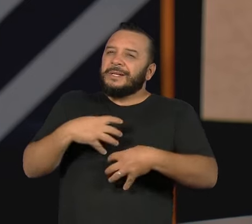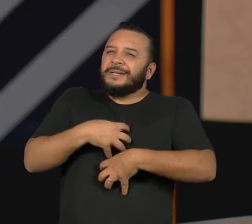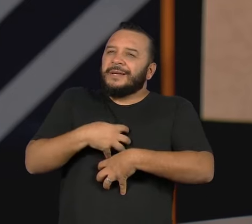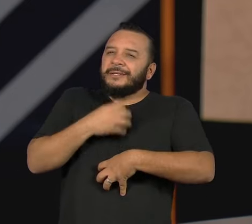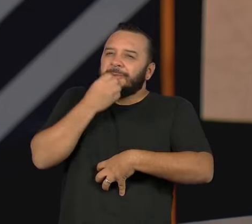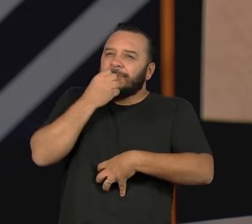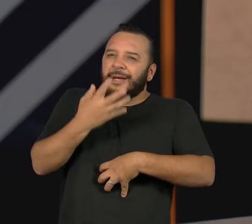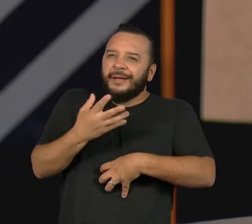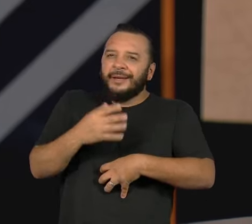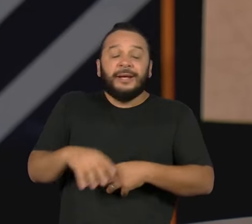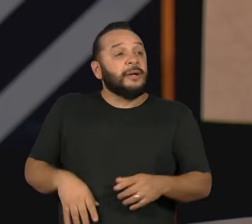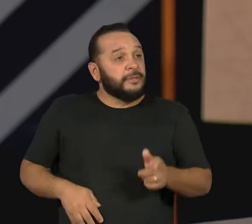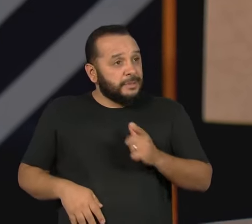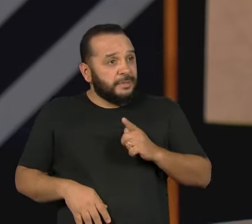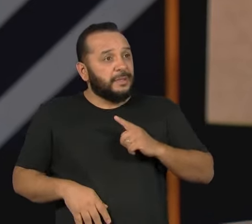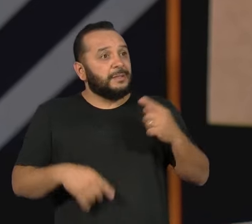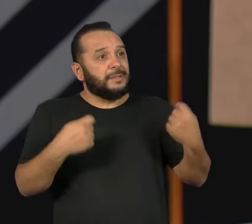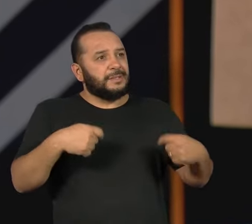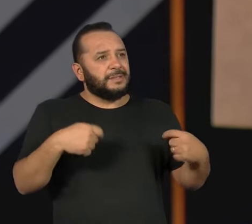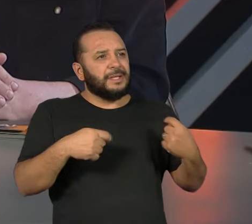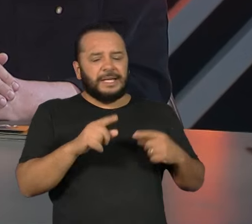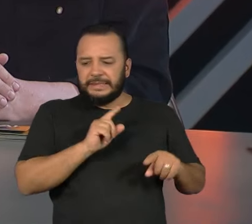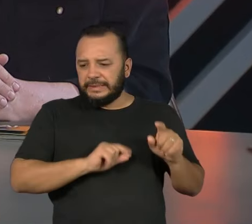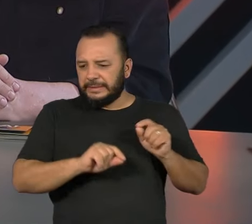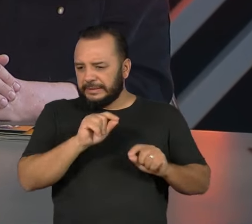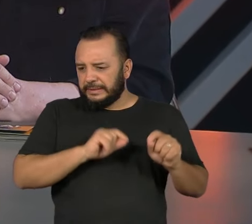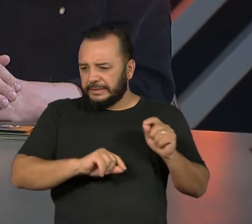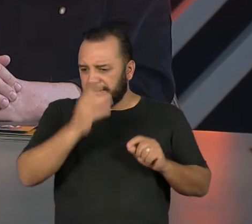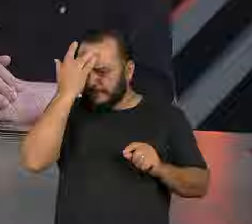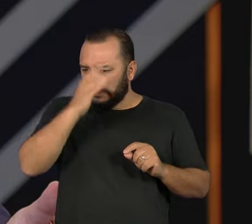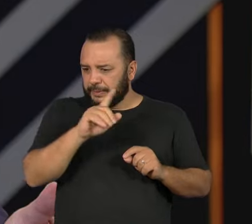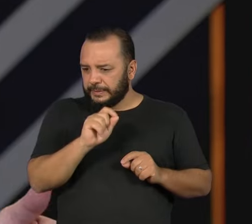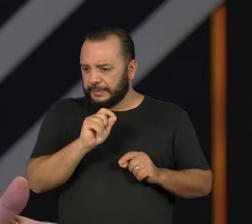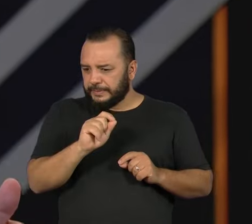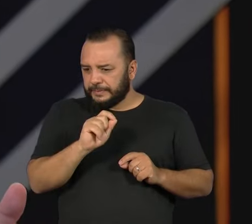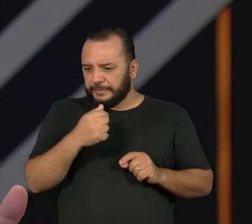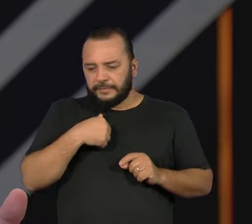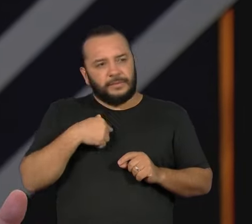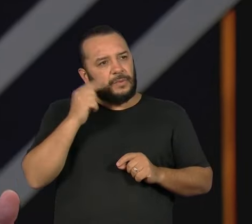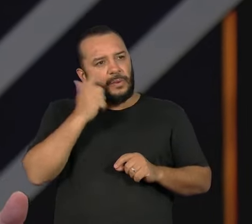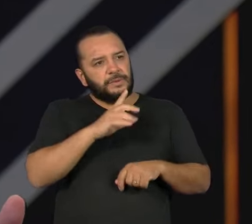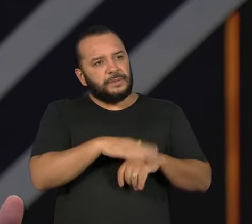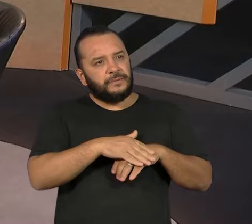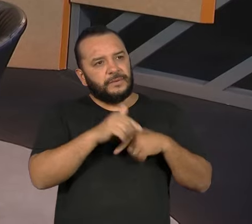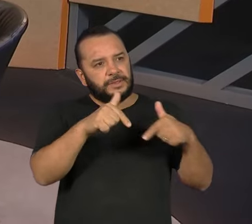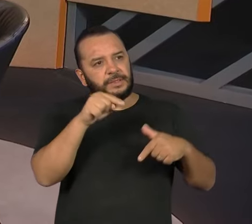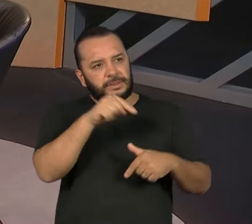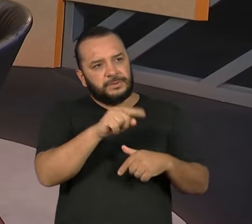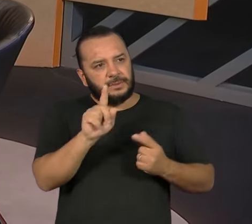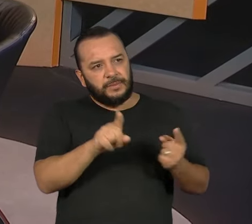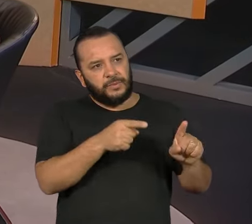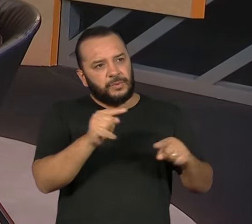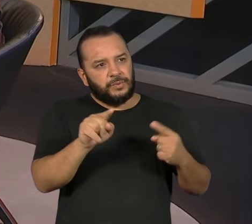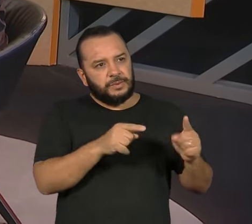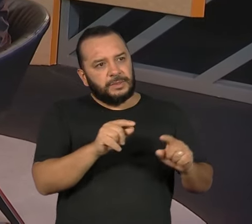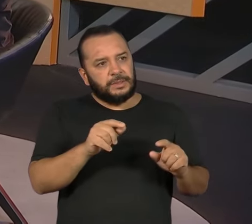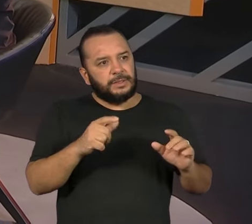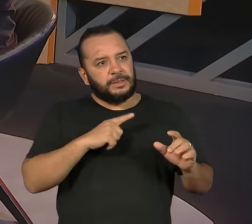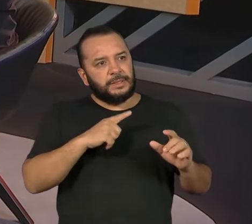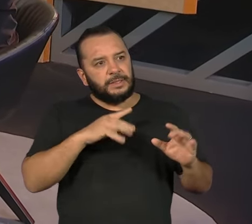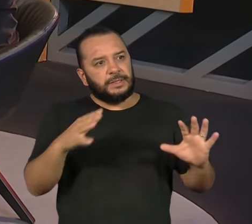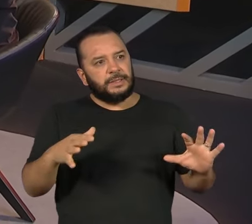sentia uma necessidade que eu não sabia exatamente qual era. Consegui fazer isso que eu faço, a música, diretamente ligada a